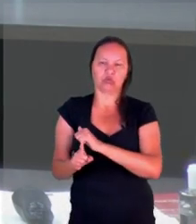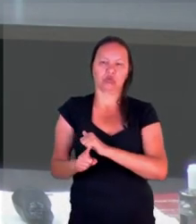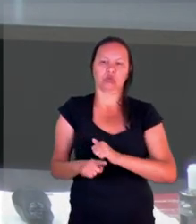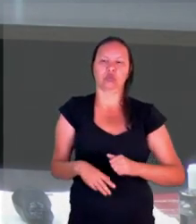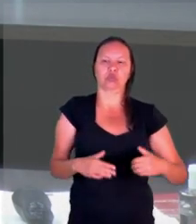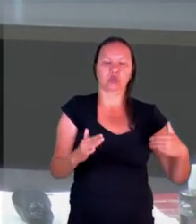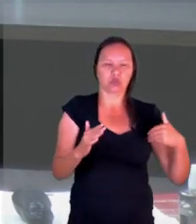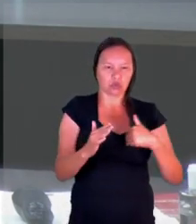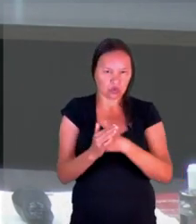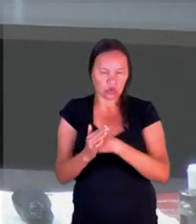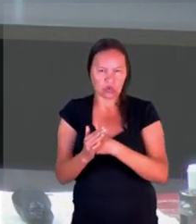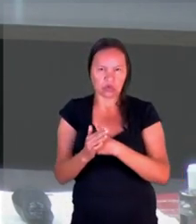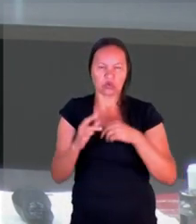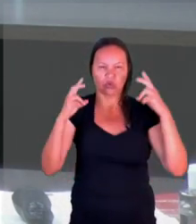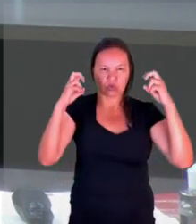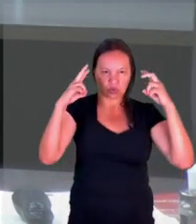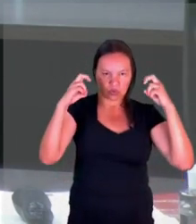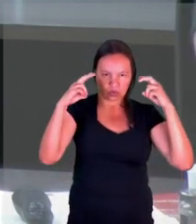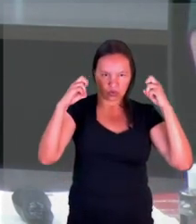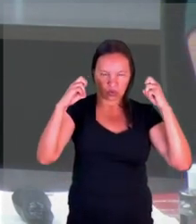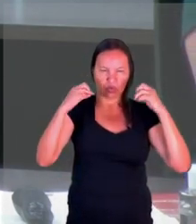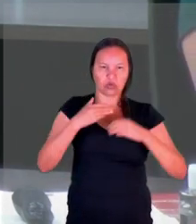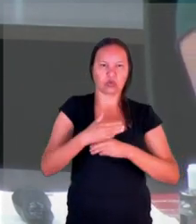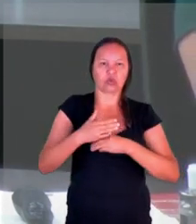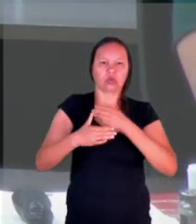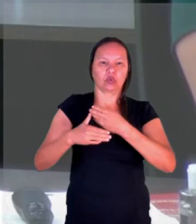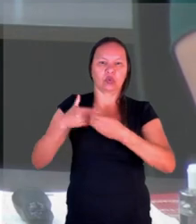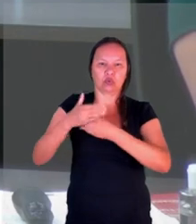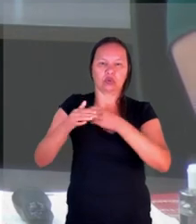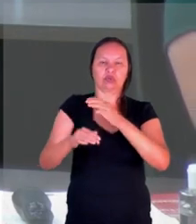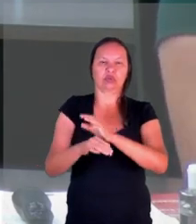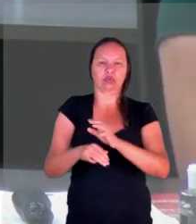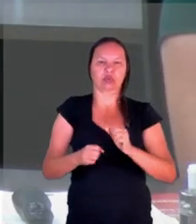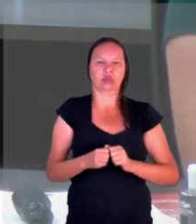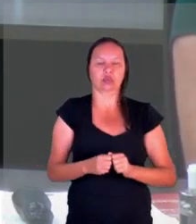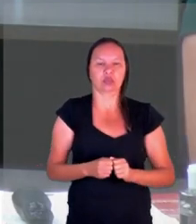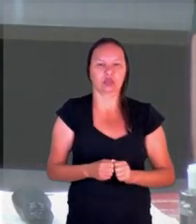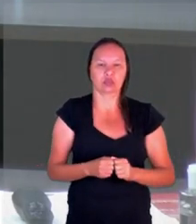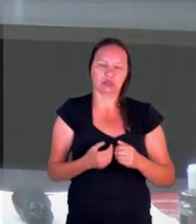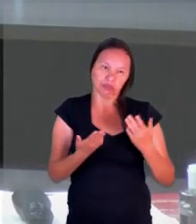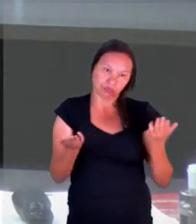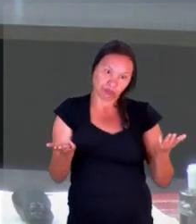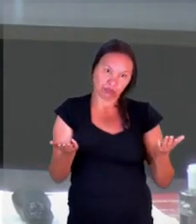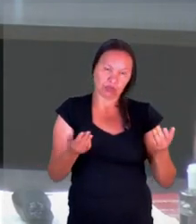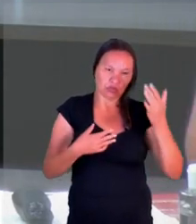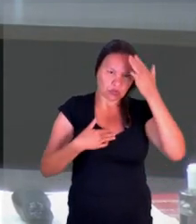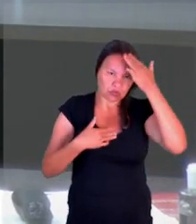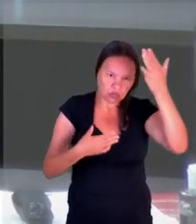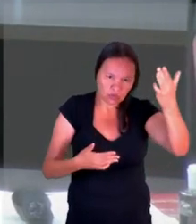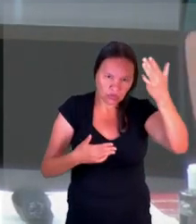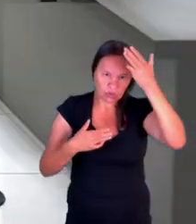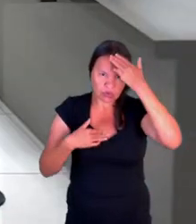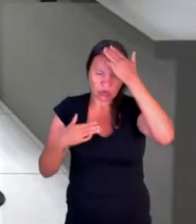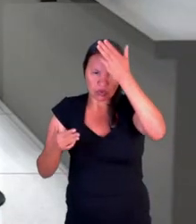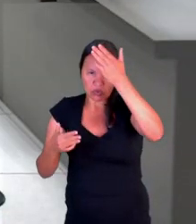deparamos aí no contexto do do desenvolvimento do projeto aur era isso e muito